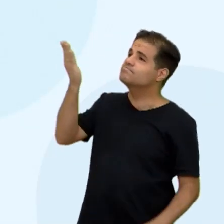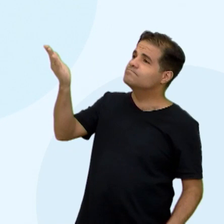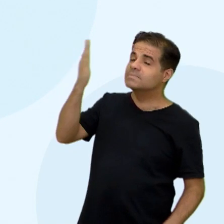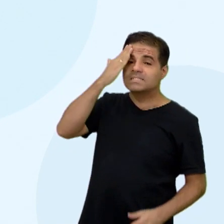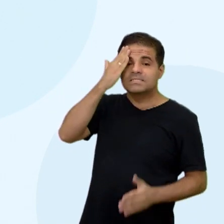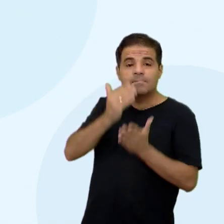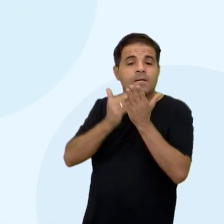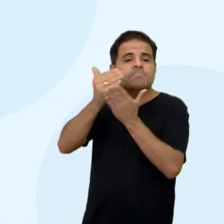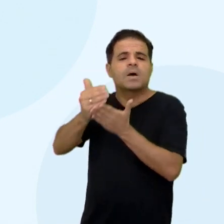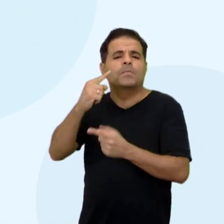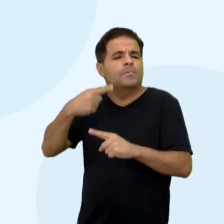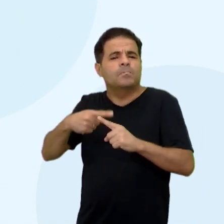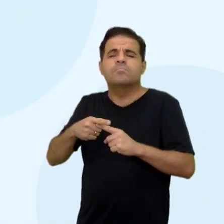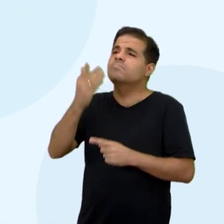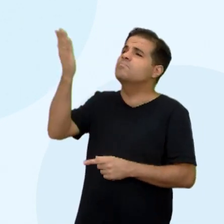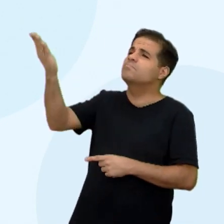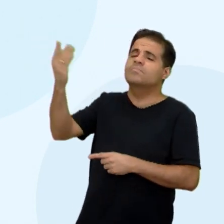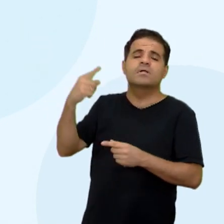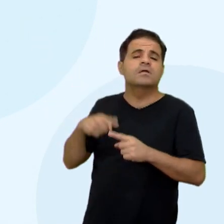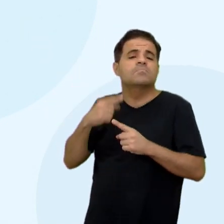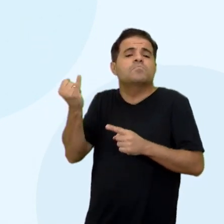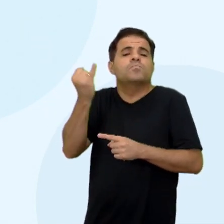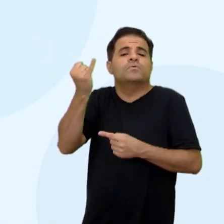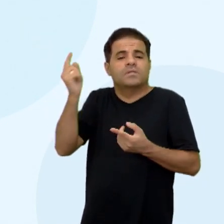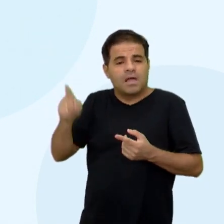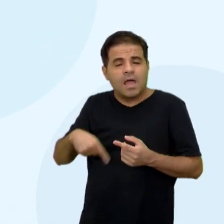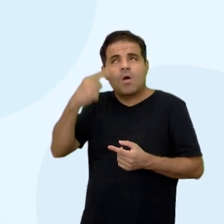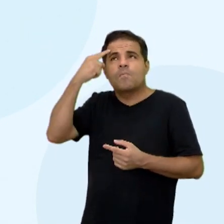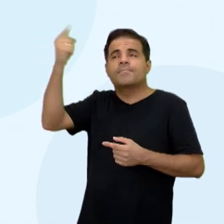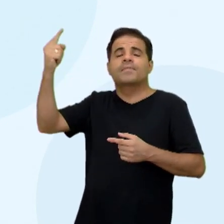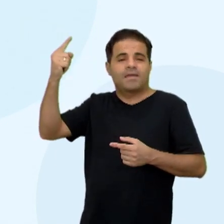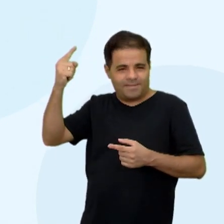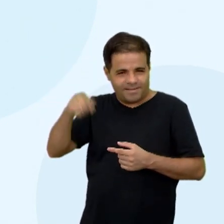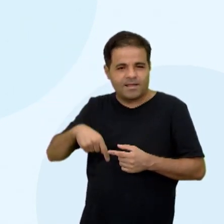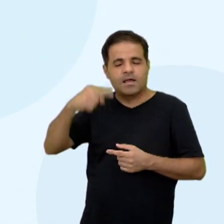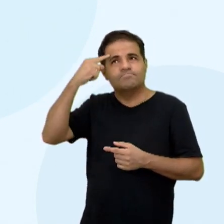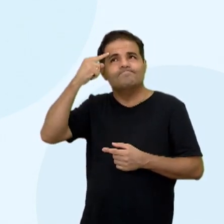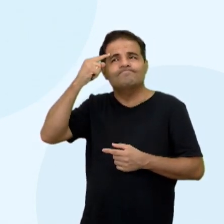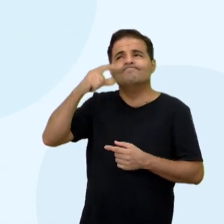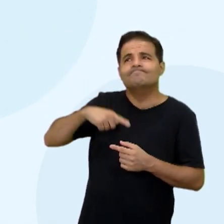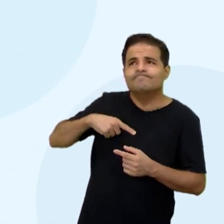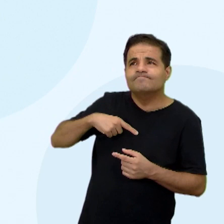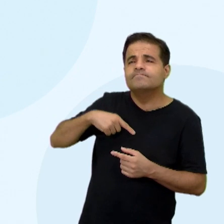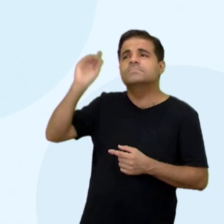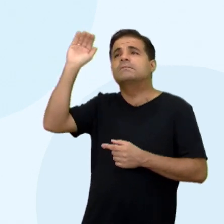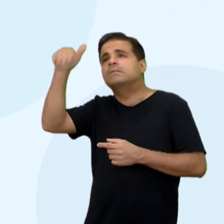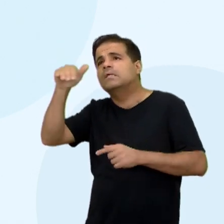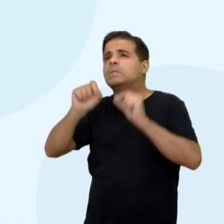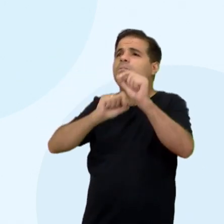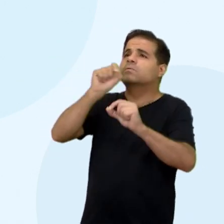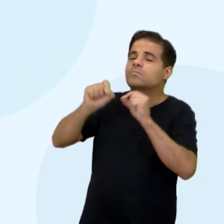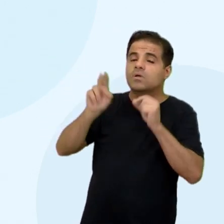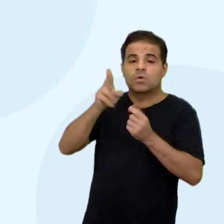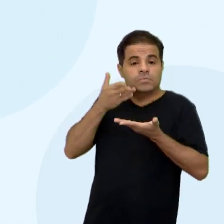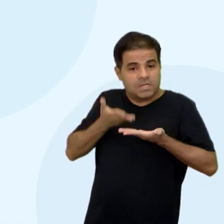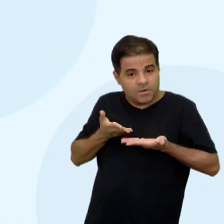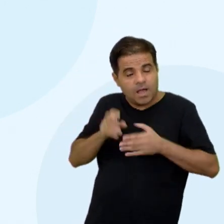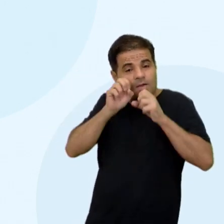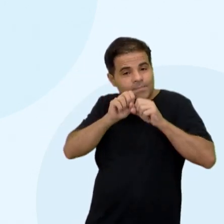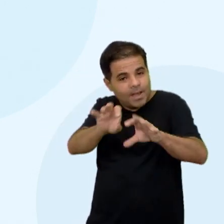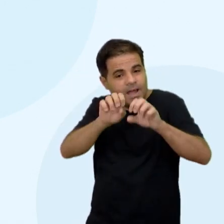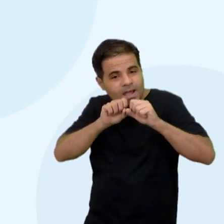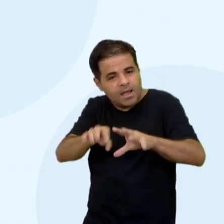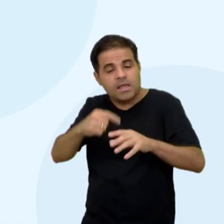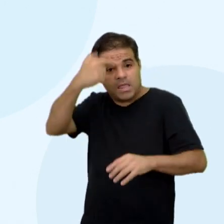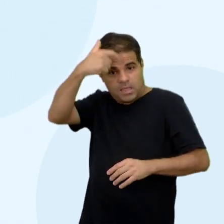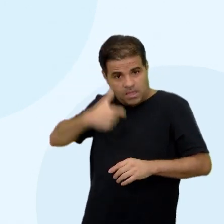Saiba mais. Por que o Saiba Mais? O Saiba Mais é uma ideia que o material tem e que a gente também está usando nas aulas, que é: